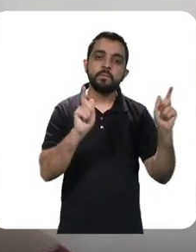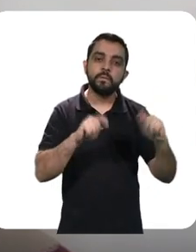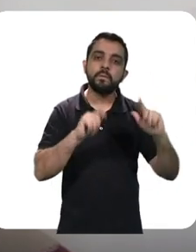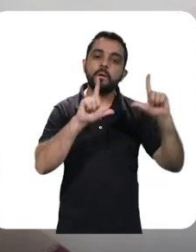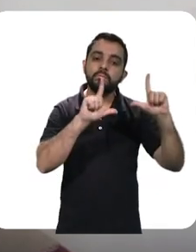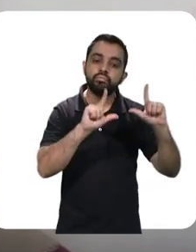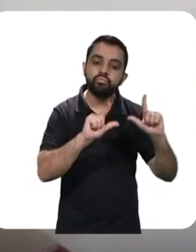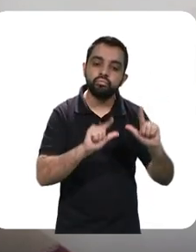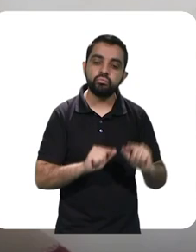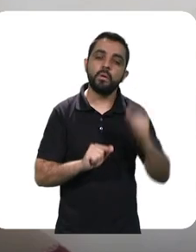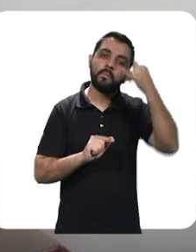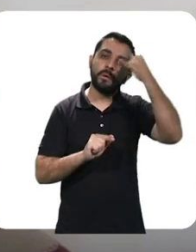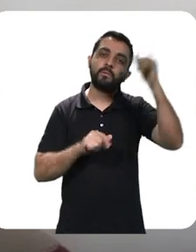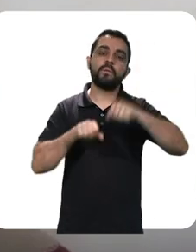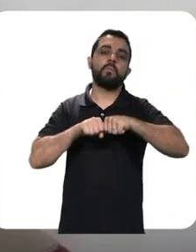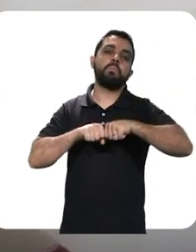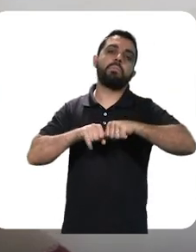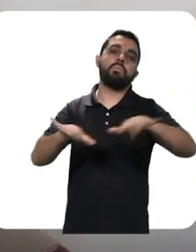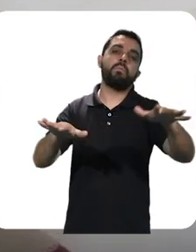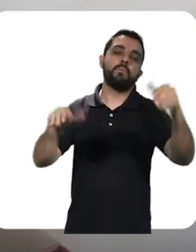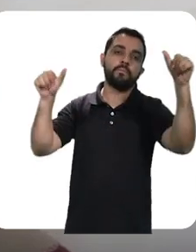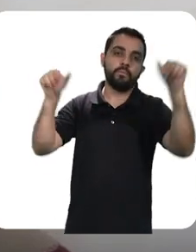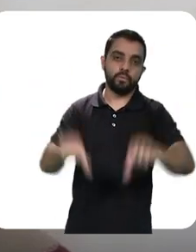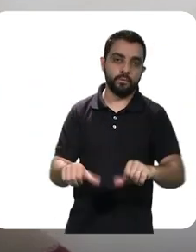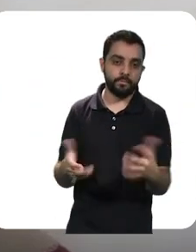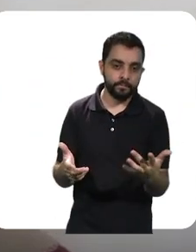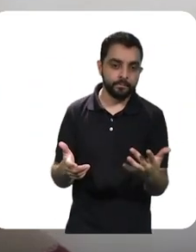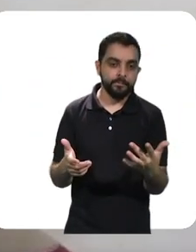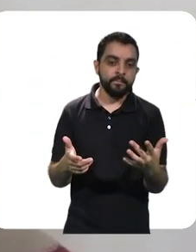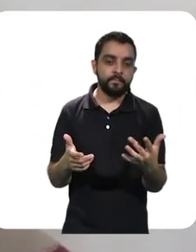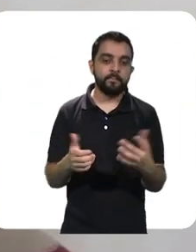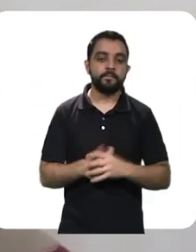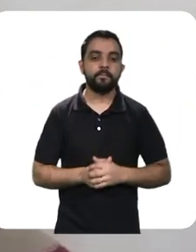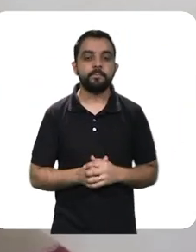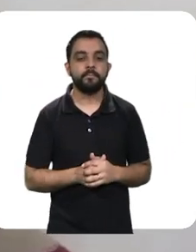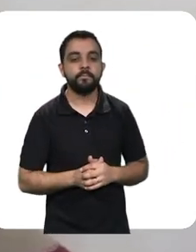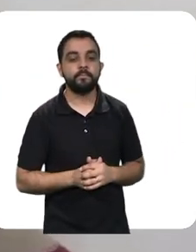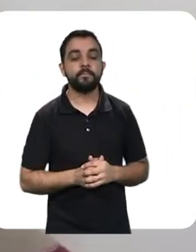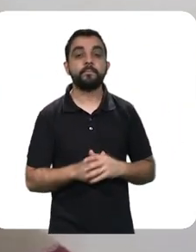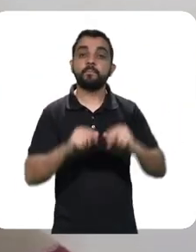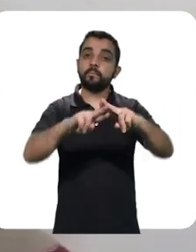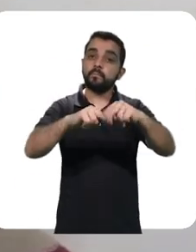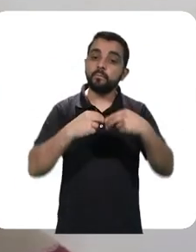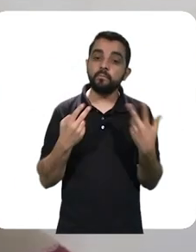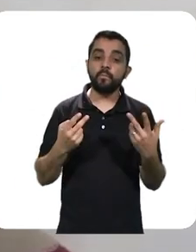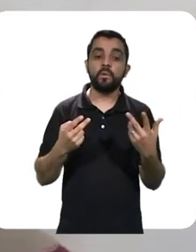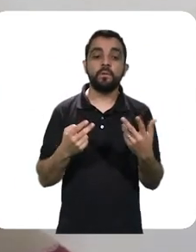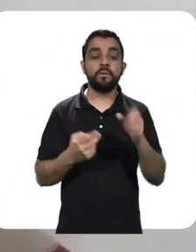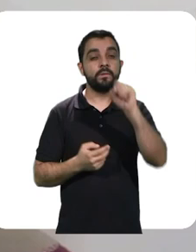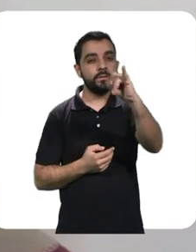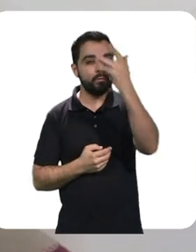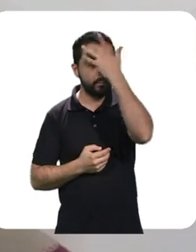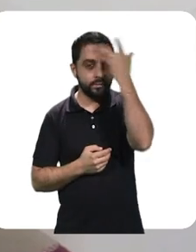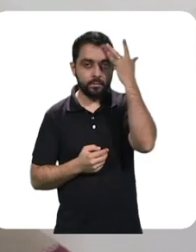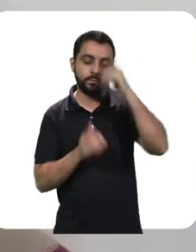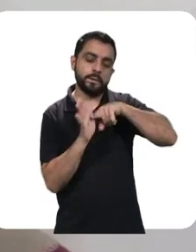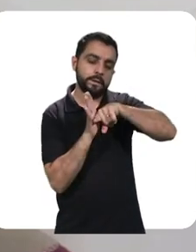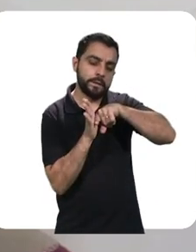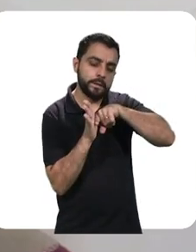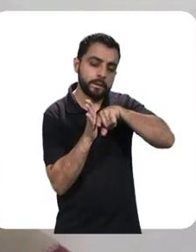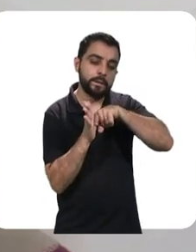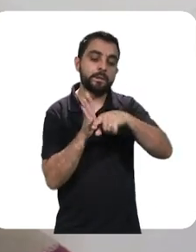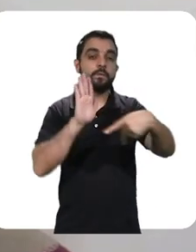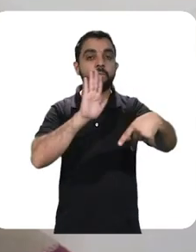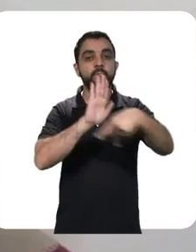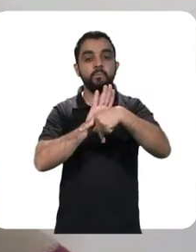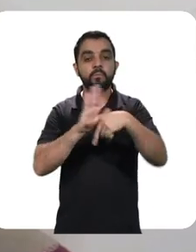janela de tempo mais importante para a transmissão do vírus. Então, assim, se um pesquisador que foi da Universidade